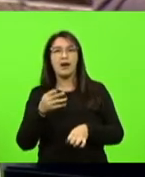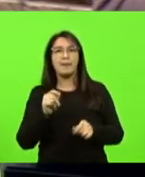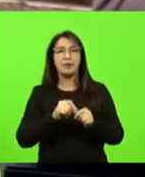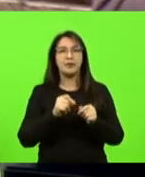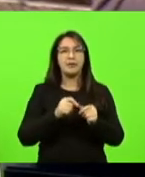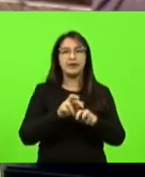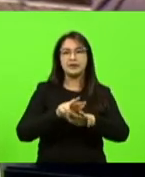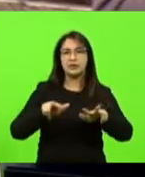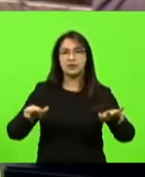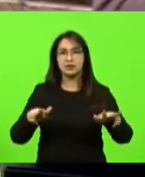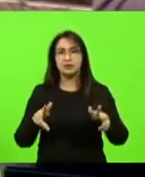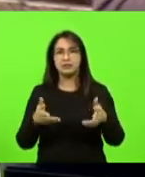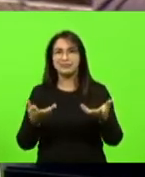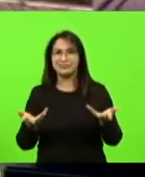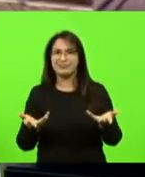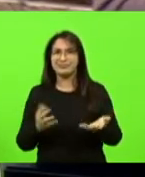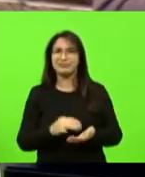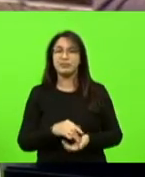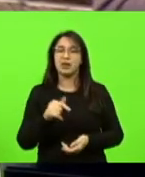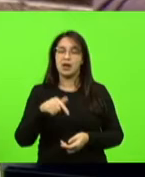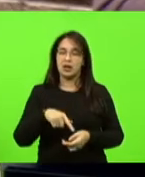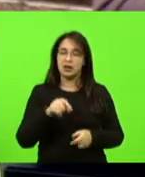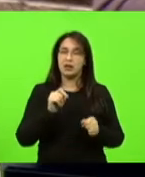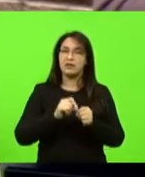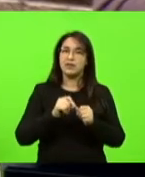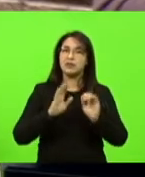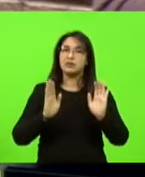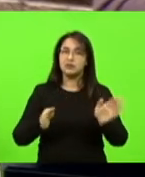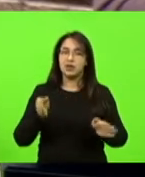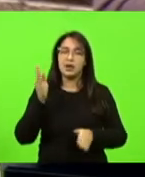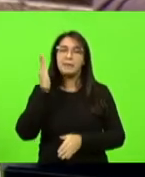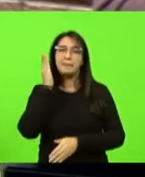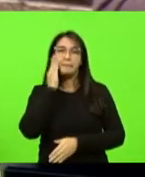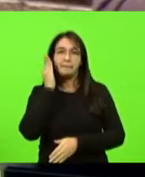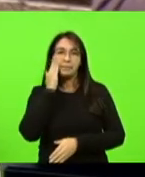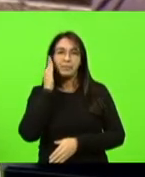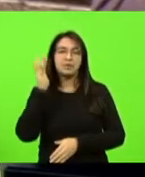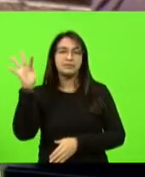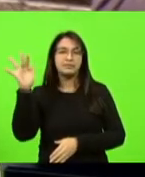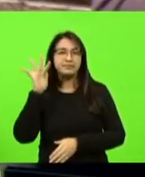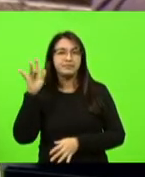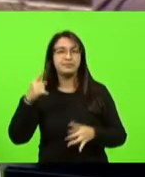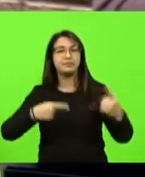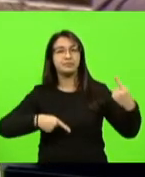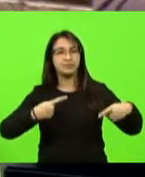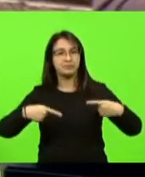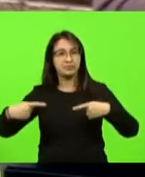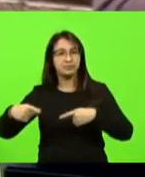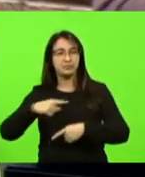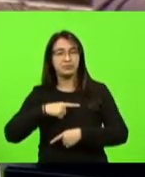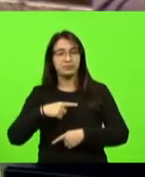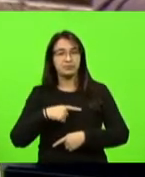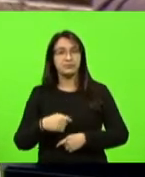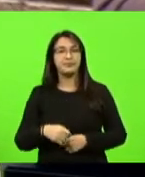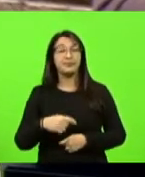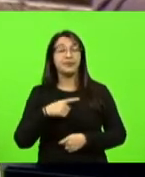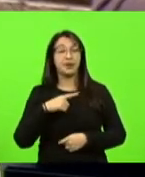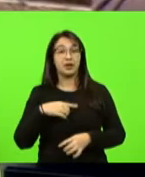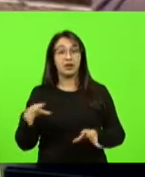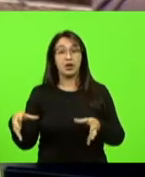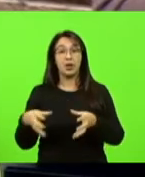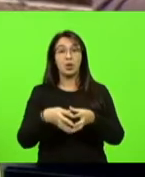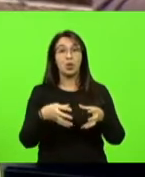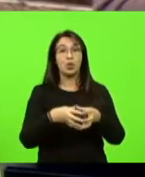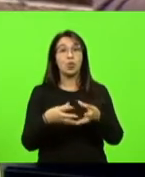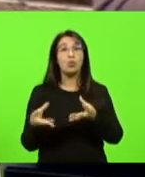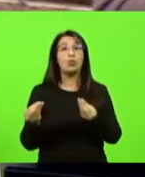estamos fazendo aqui foi pensado, foi estudado, foi debatido. E nós temos órgãos de controle demais e que